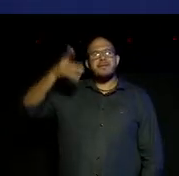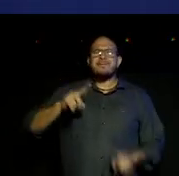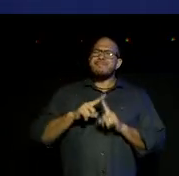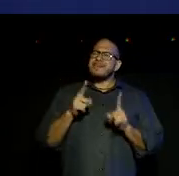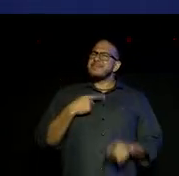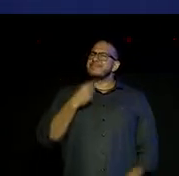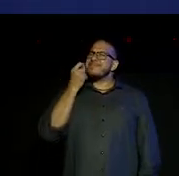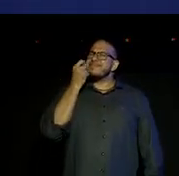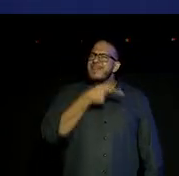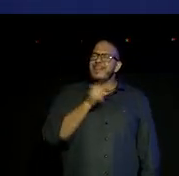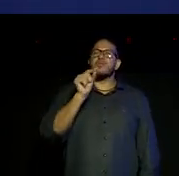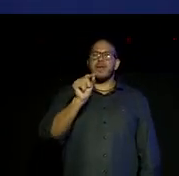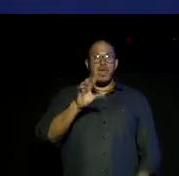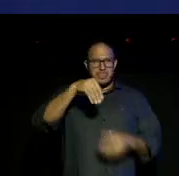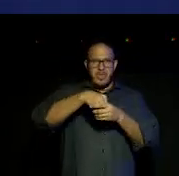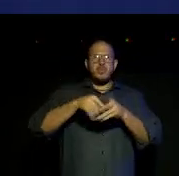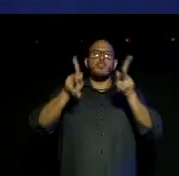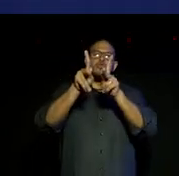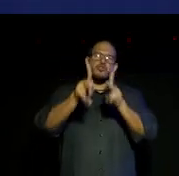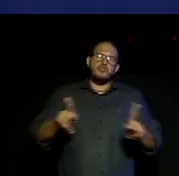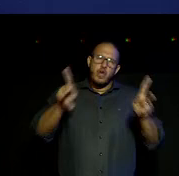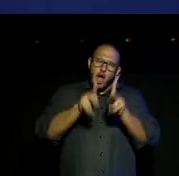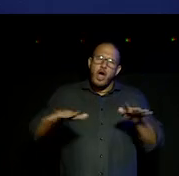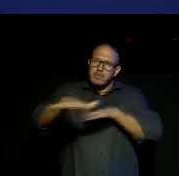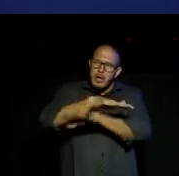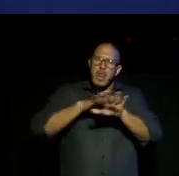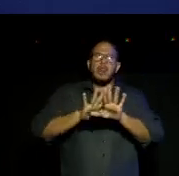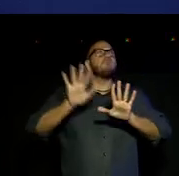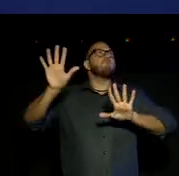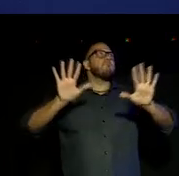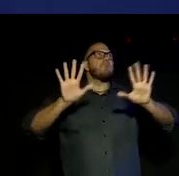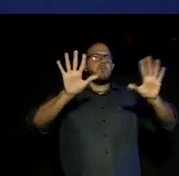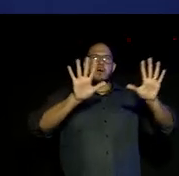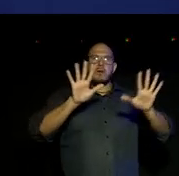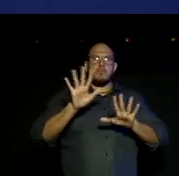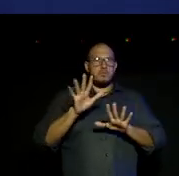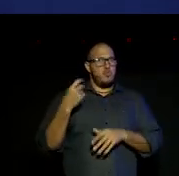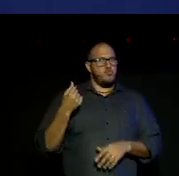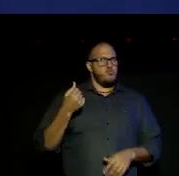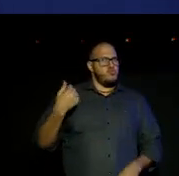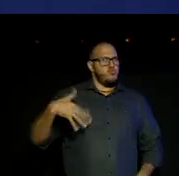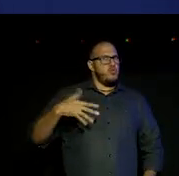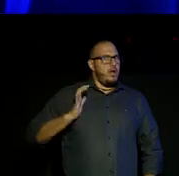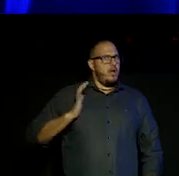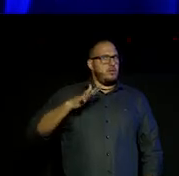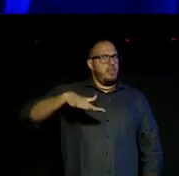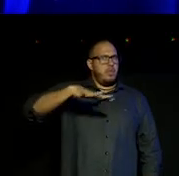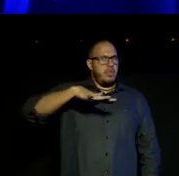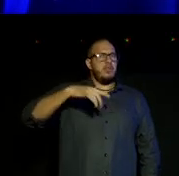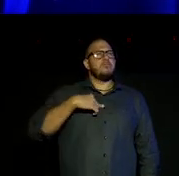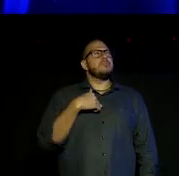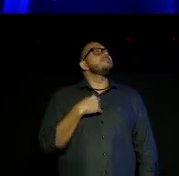engraçado as vitrines. Há muito tempo não ia naquele shopping, um shopping de classe média alta. As vitrines eram